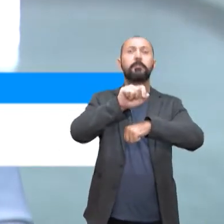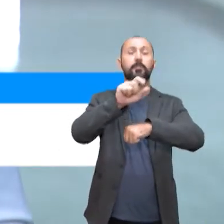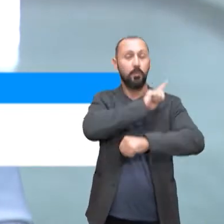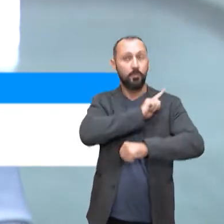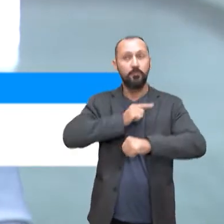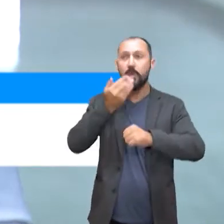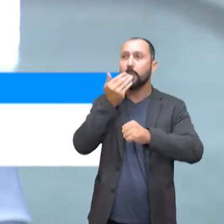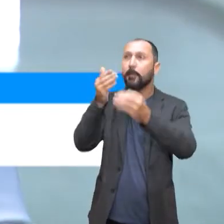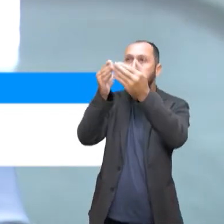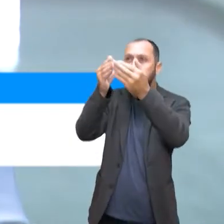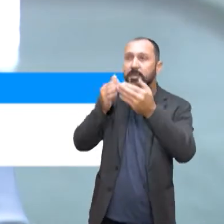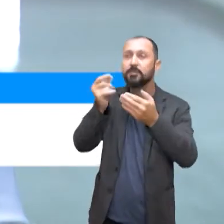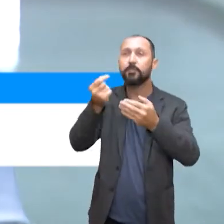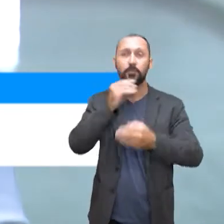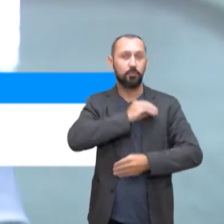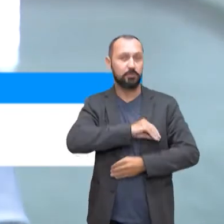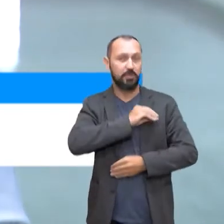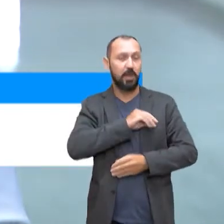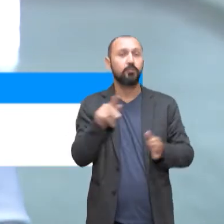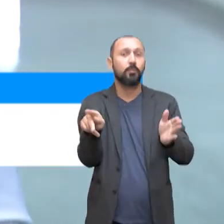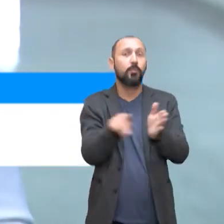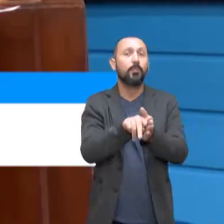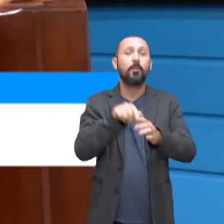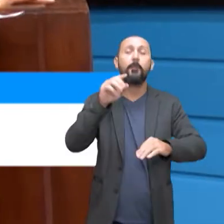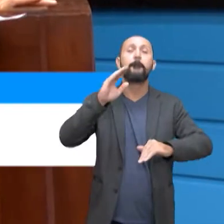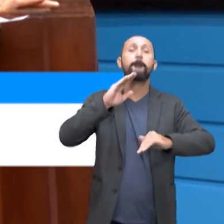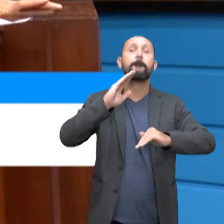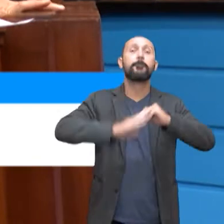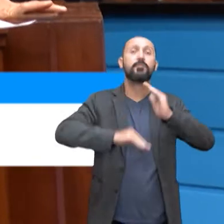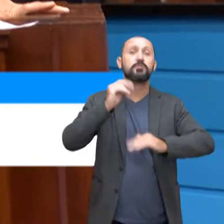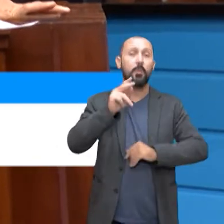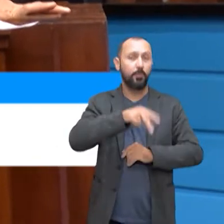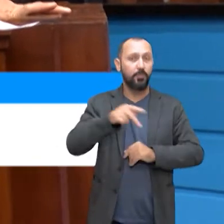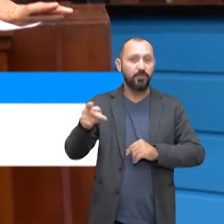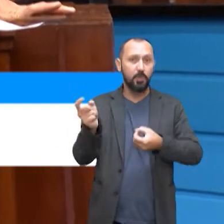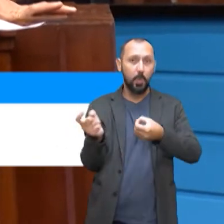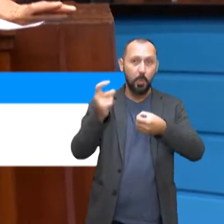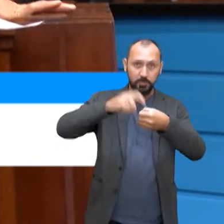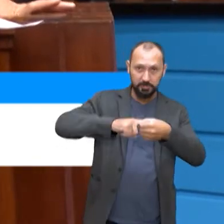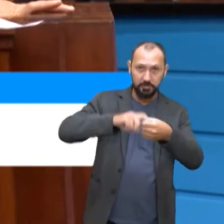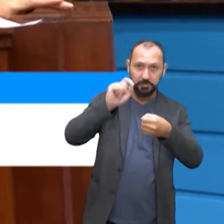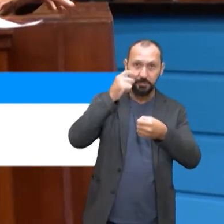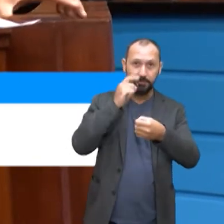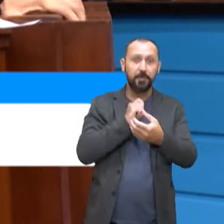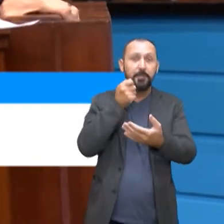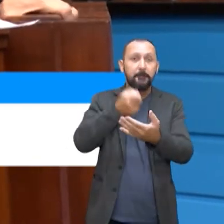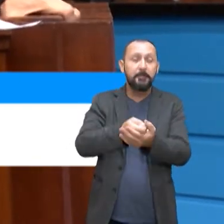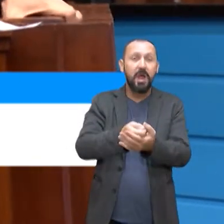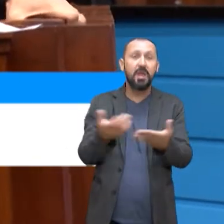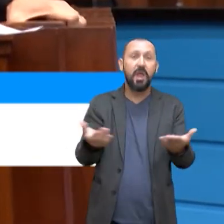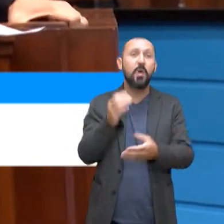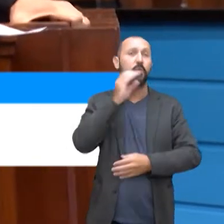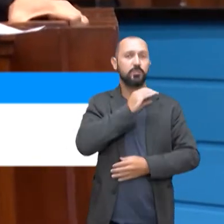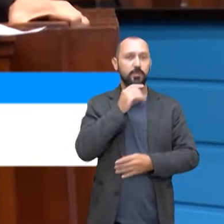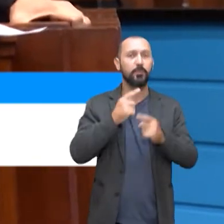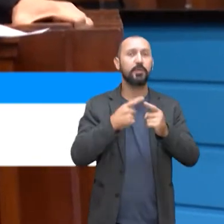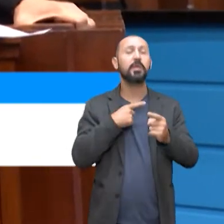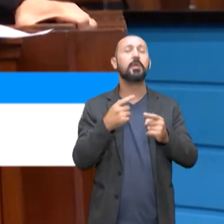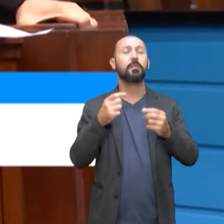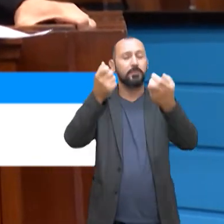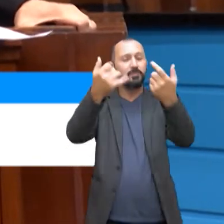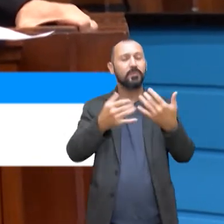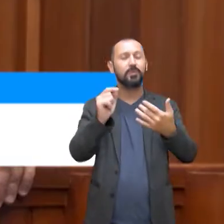salários dos professores contratados temporariamente. O parlamentar também ressaltou que o pagamento acumulado faz com que